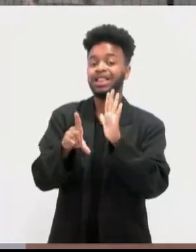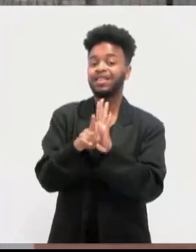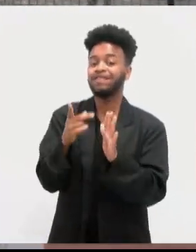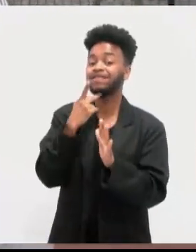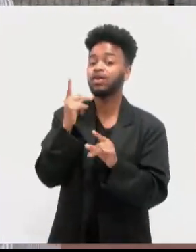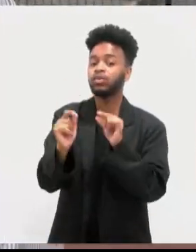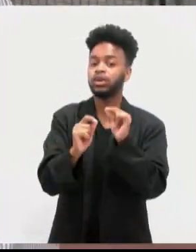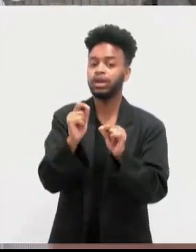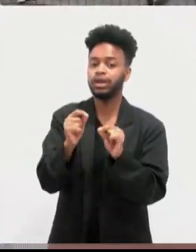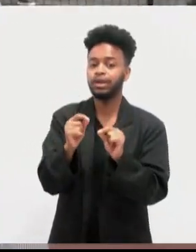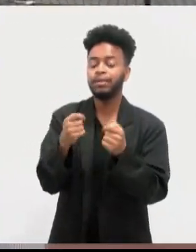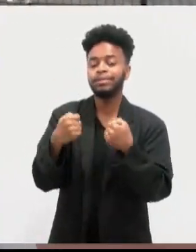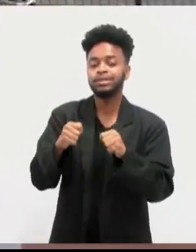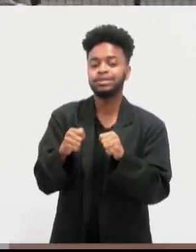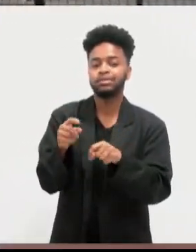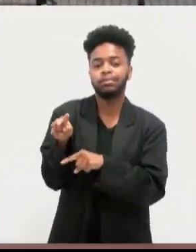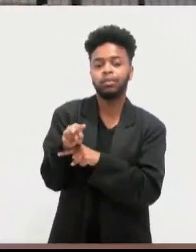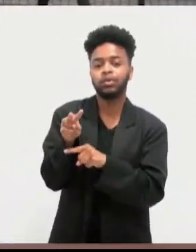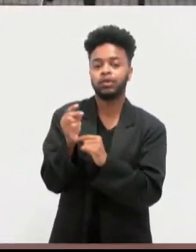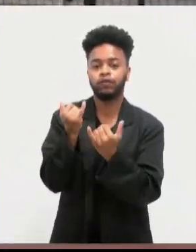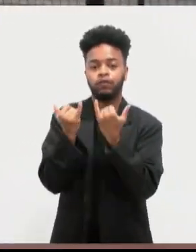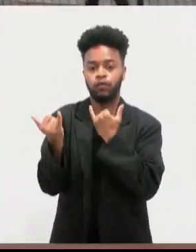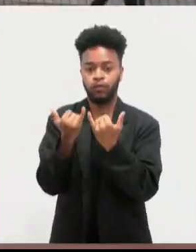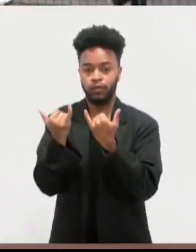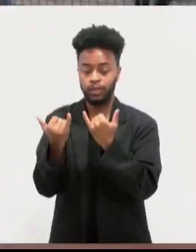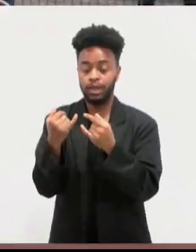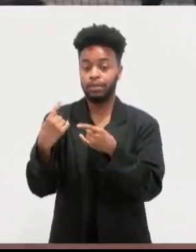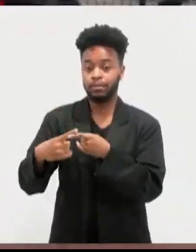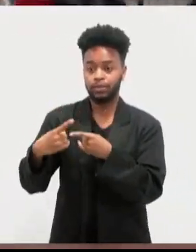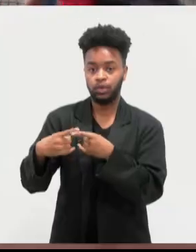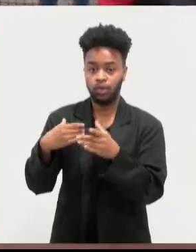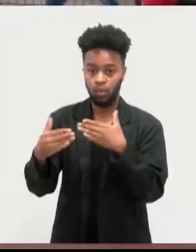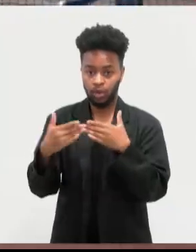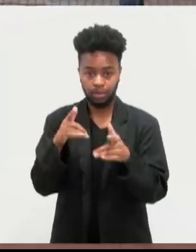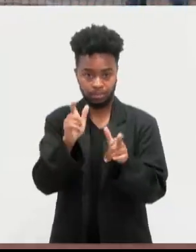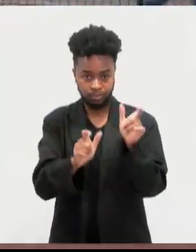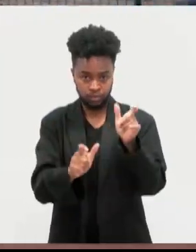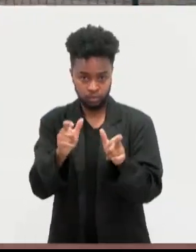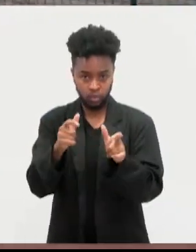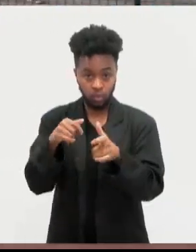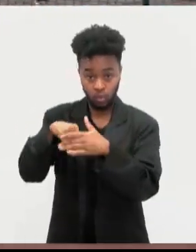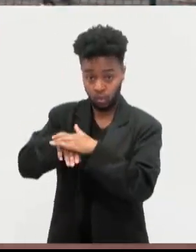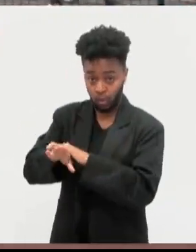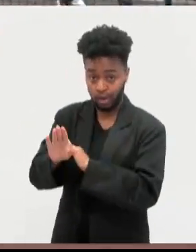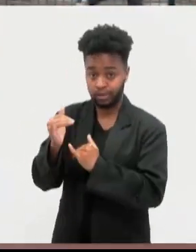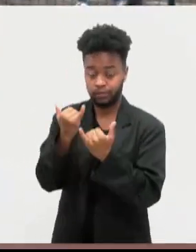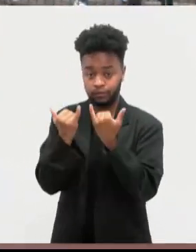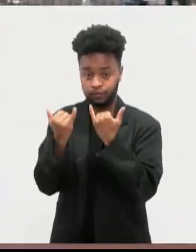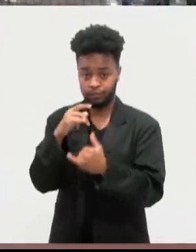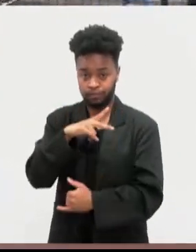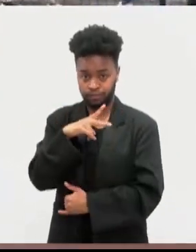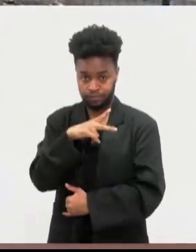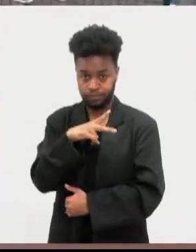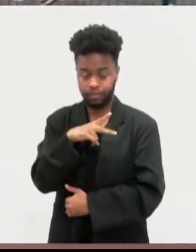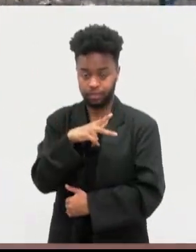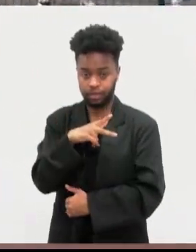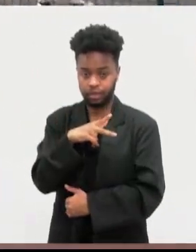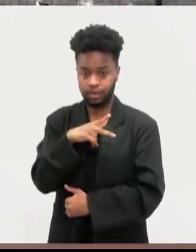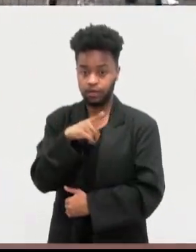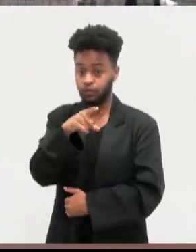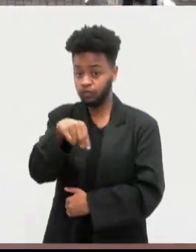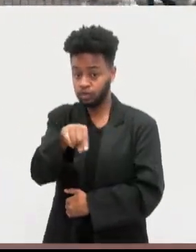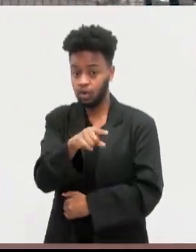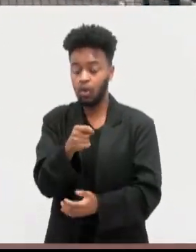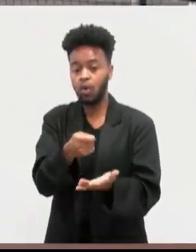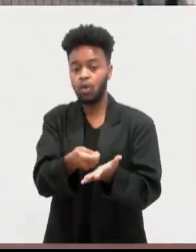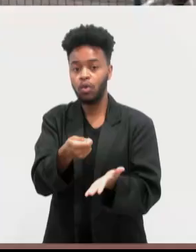pela segurança dos dados. E todo mundo que é o titular de dados, que a gente chama, que é o dono do seu dado pessoal, você é